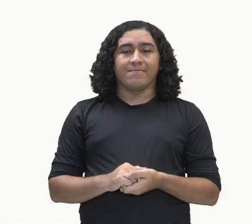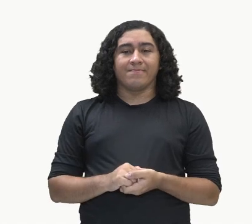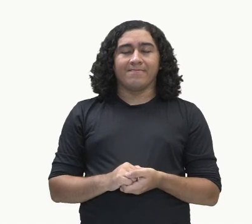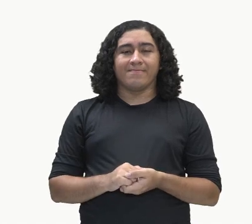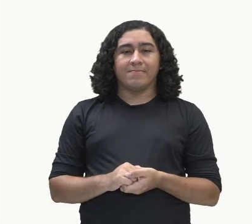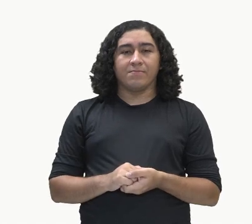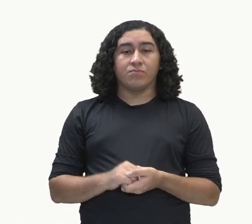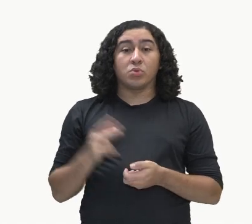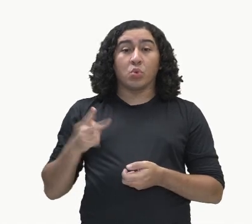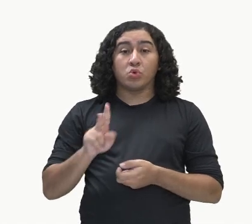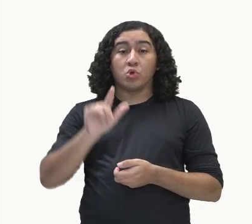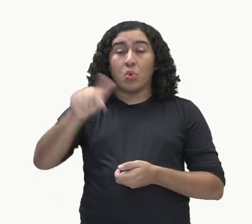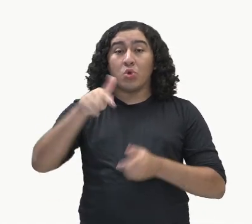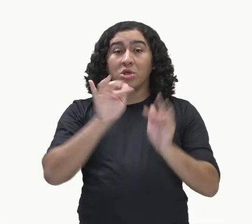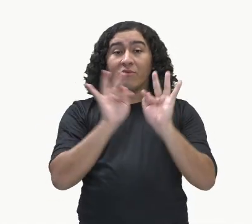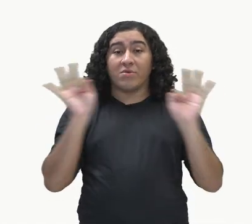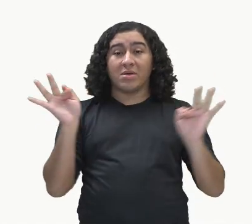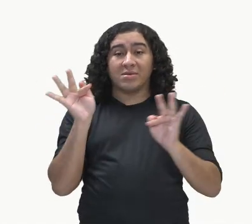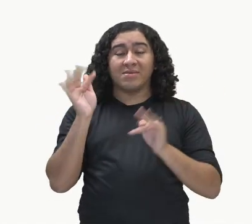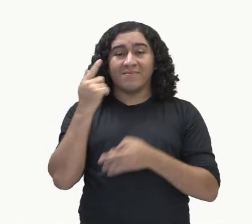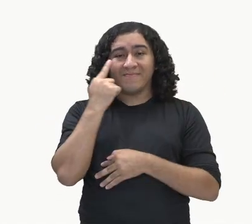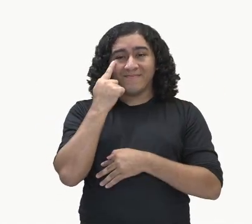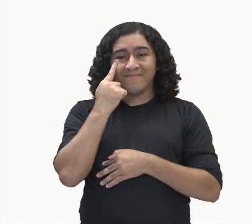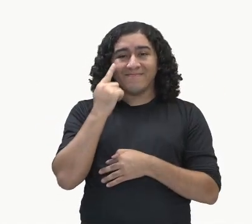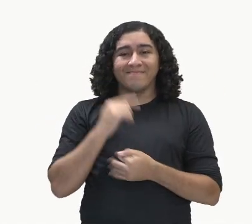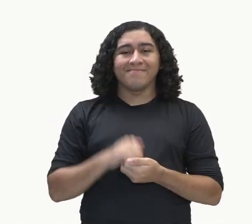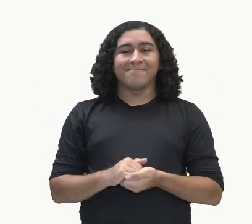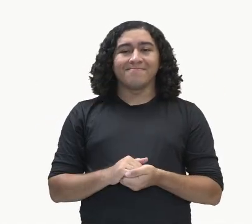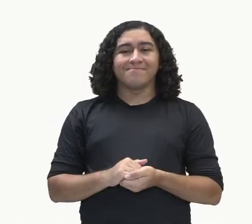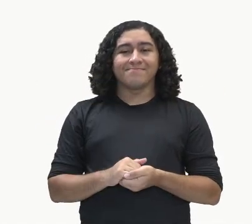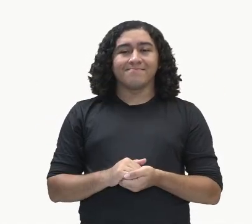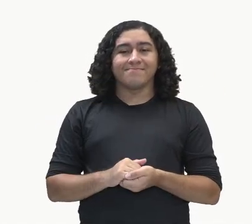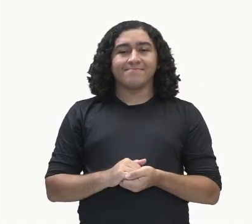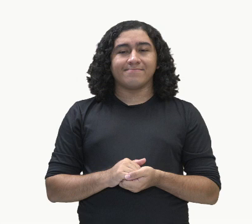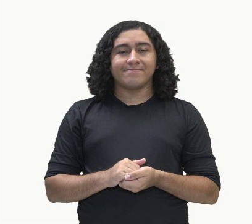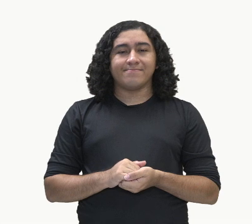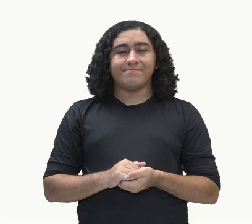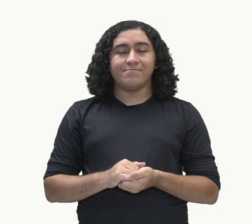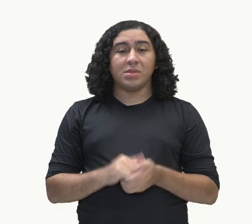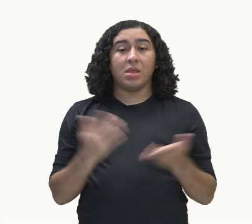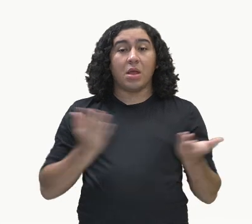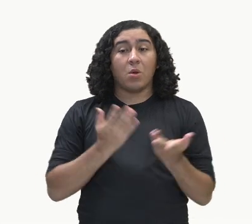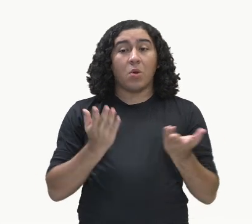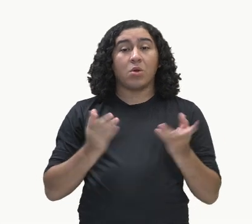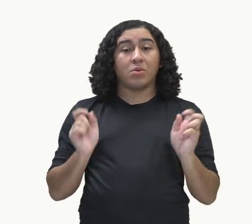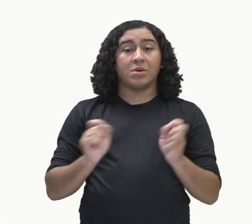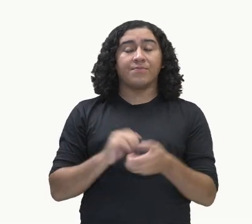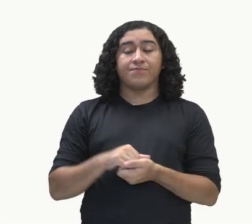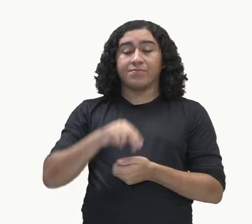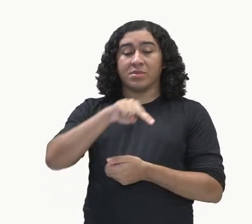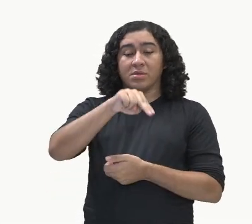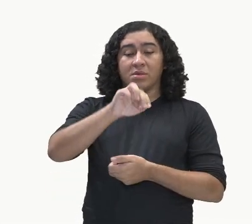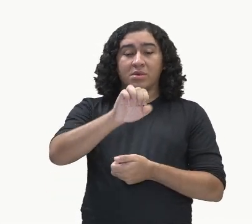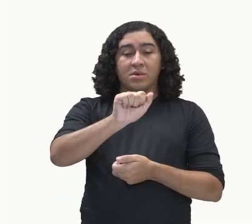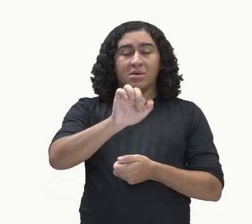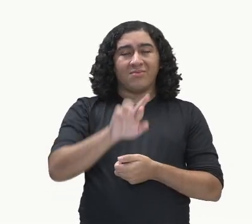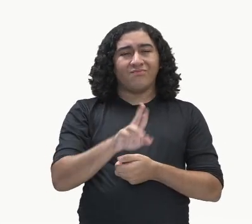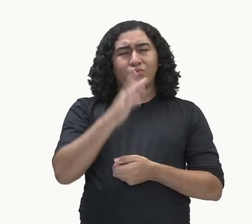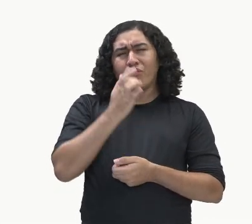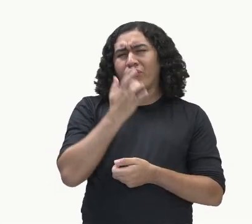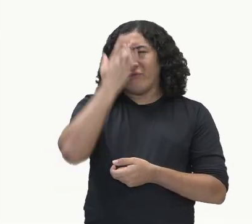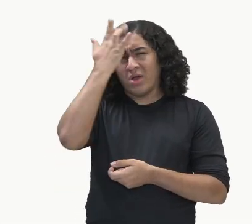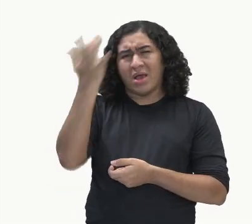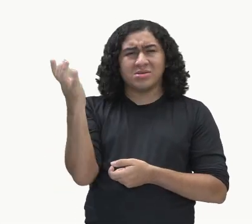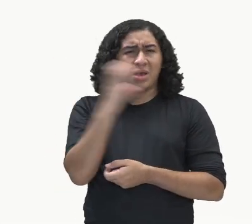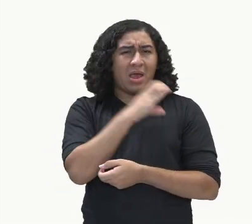E vamos ver mais uma outra frase aqui comigo. Agora, a nossa referência é near. Agora tá fácil demais,